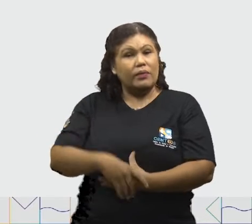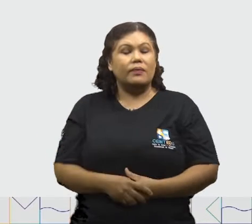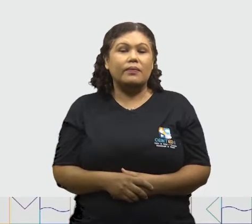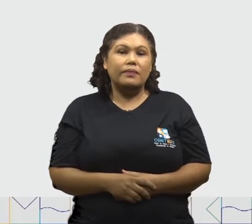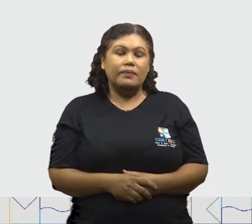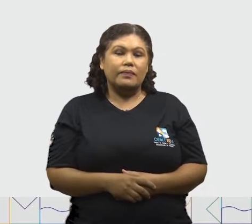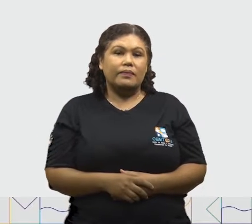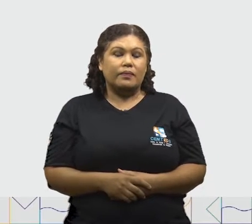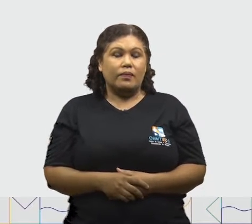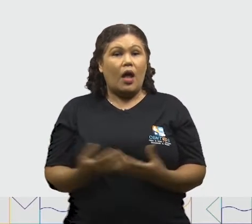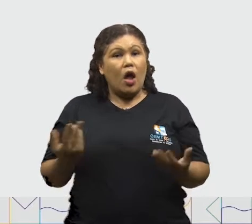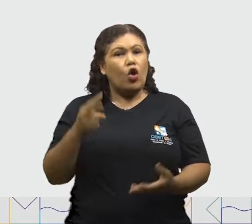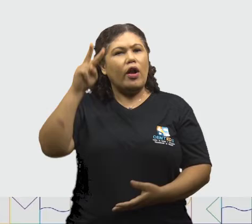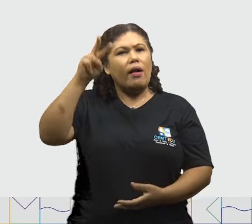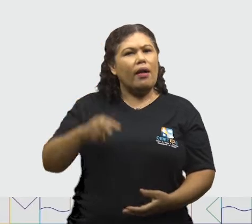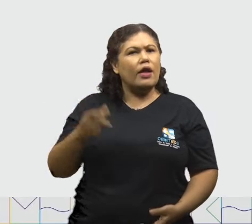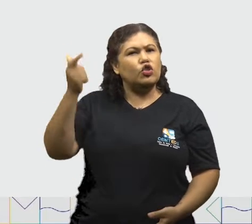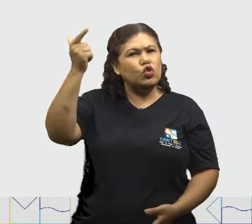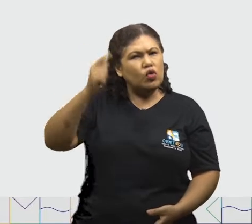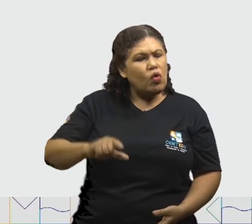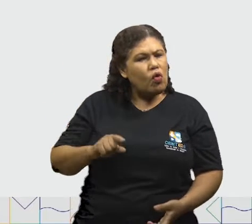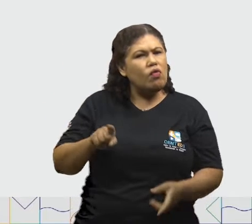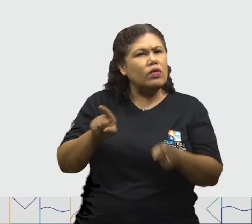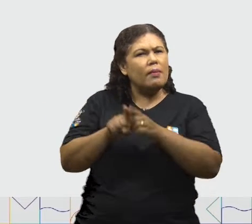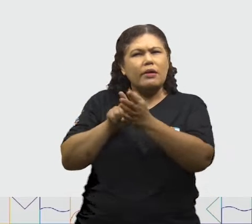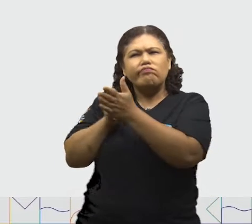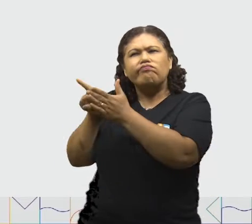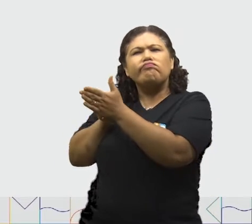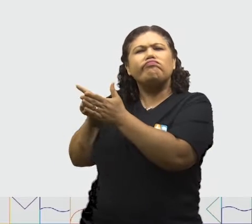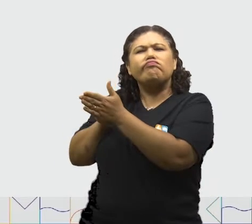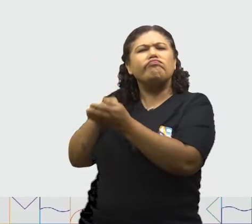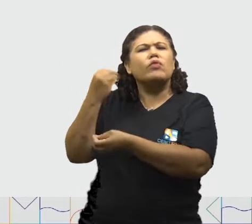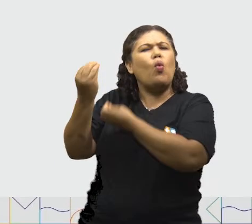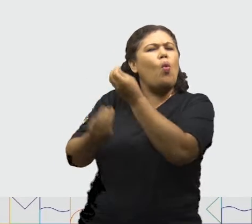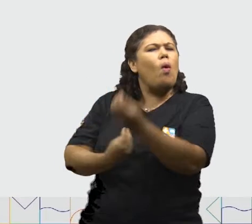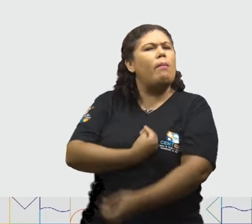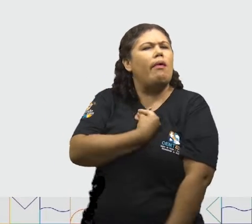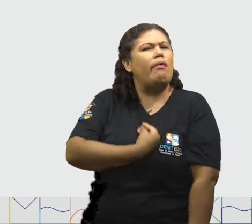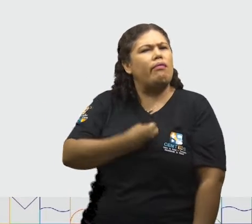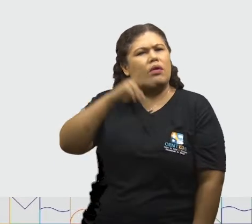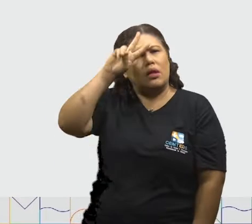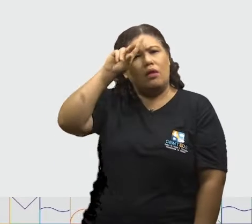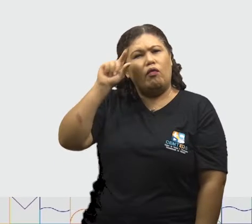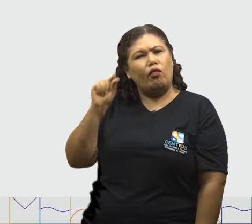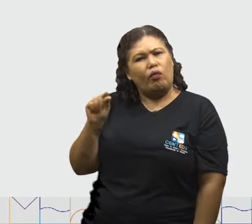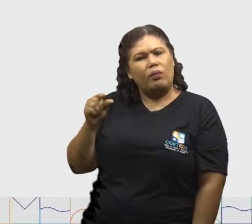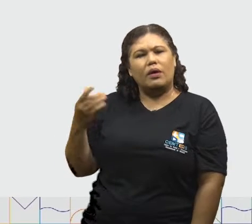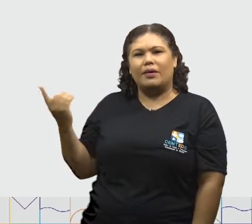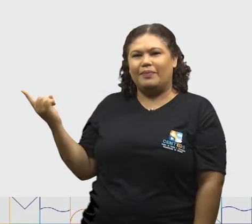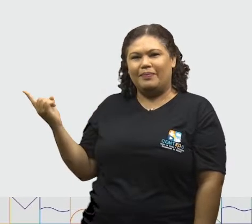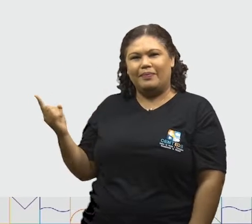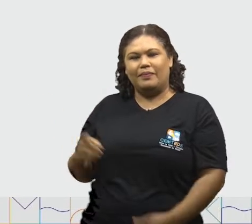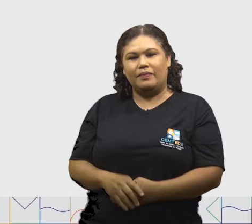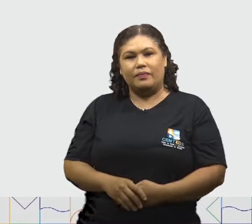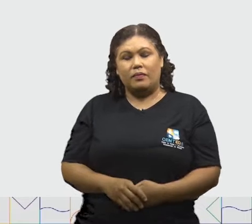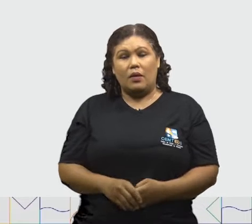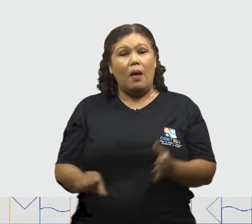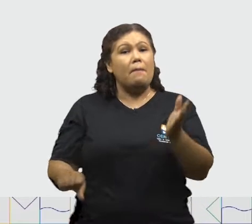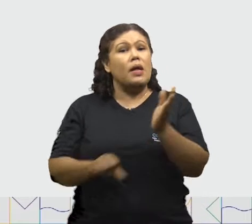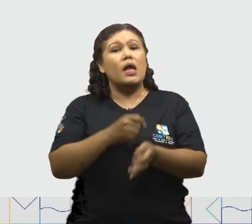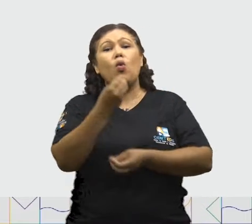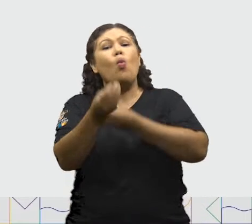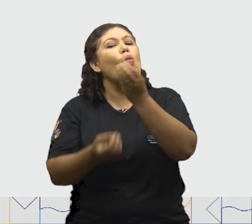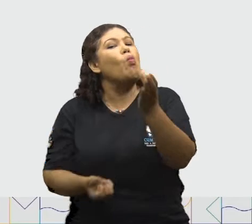adulto. Vamos ler novamente e investigar os estágios de vida da formiga. Primeiro